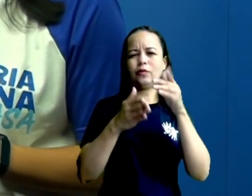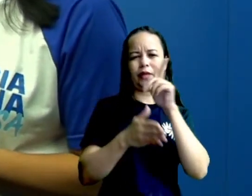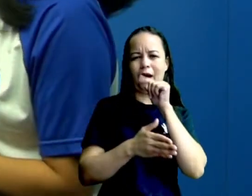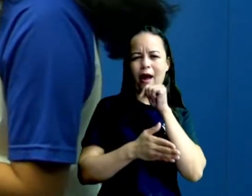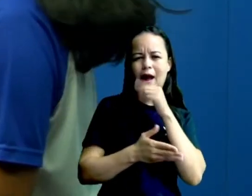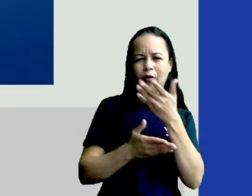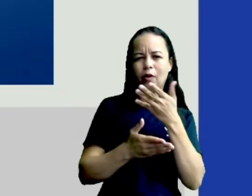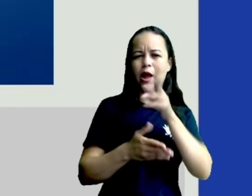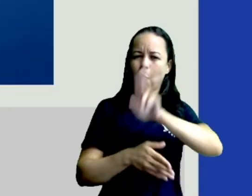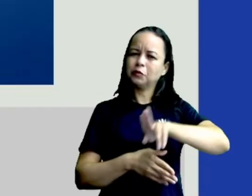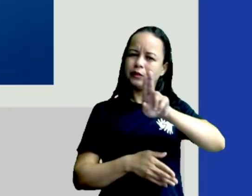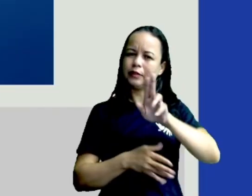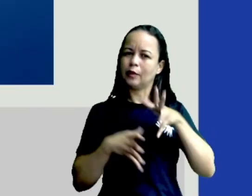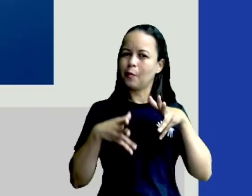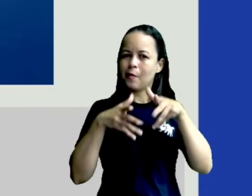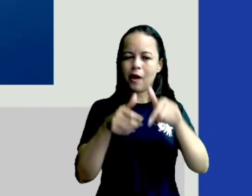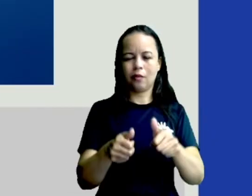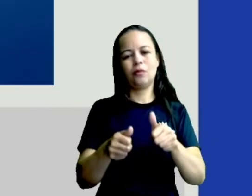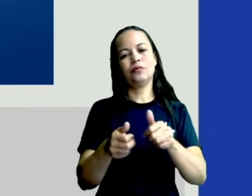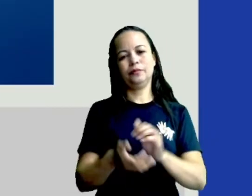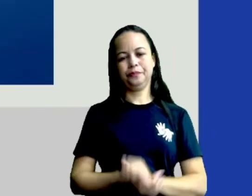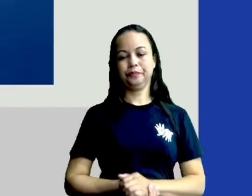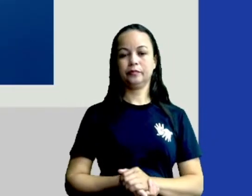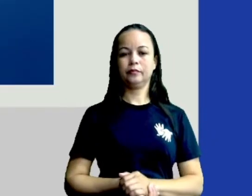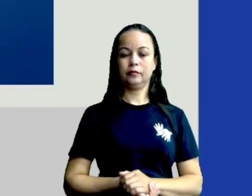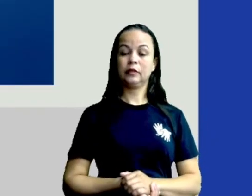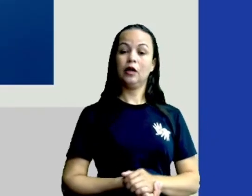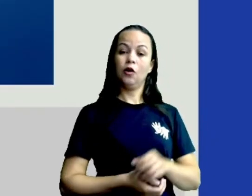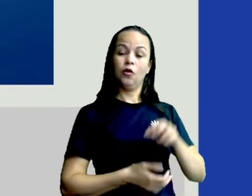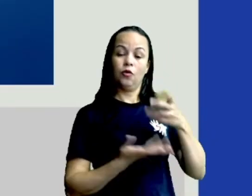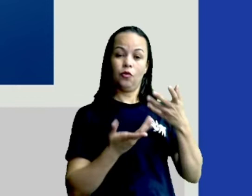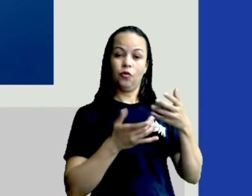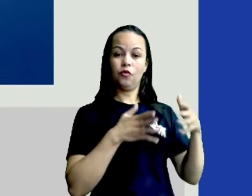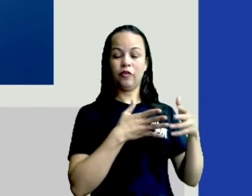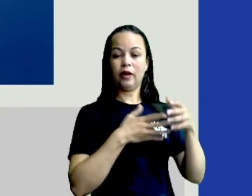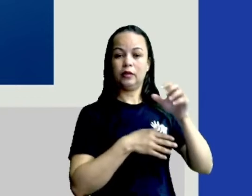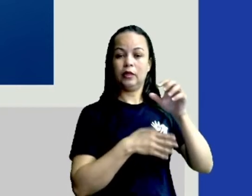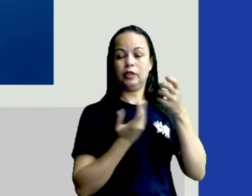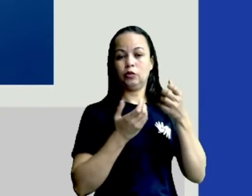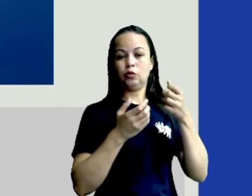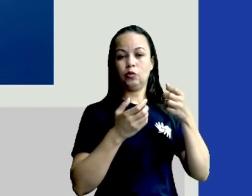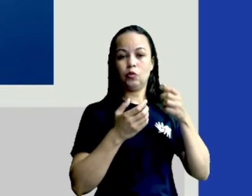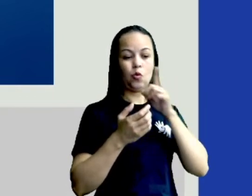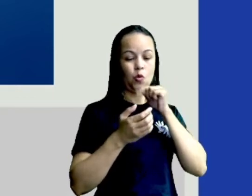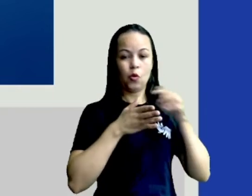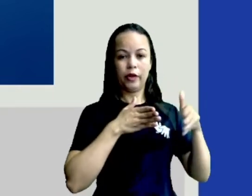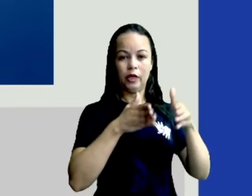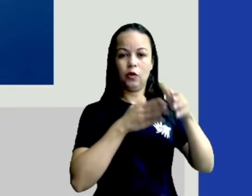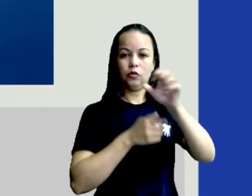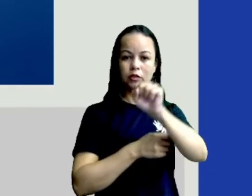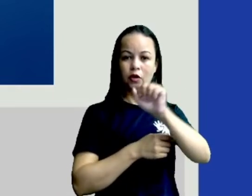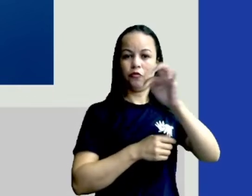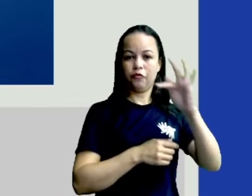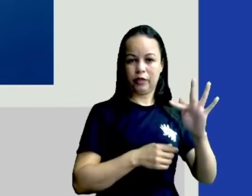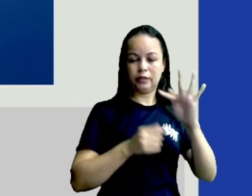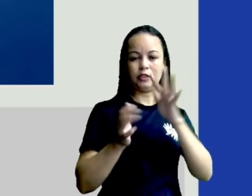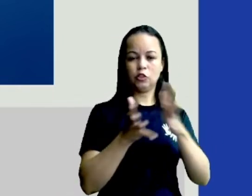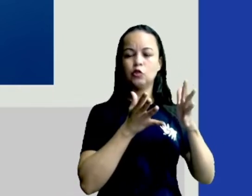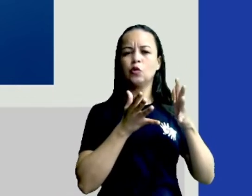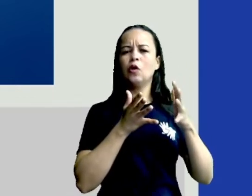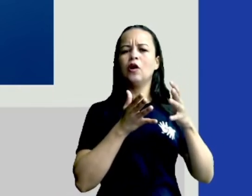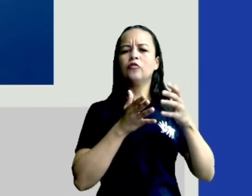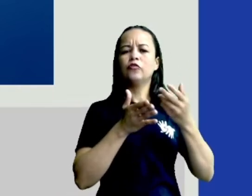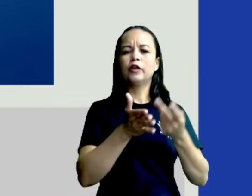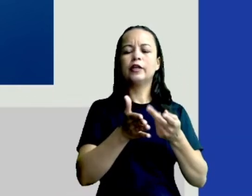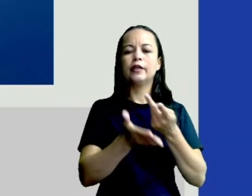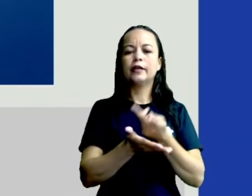gente, para tudo. Vejam só. O Vale do Rio São Francisco, por exemplo, foi ocupado por causa da expansão